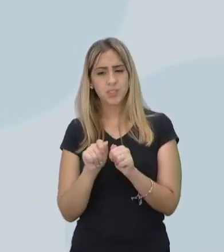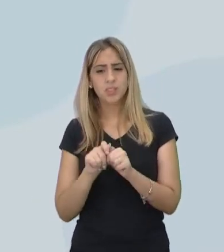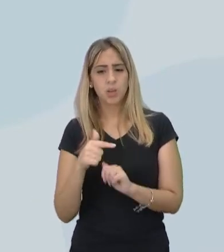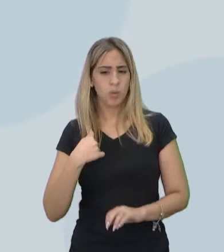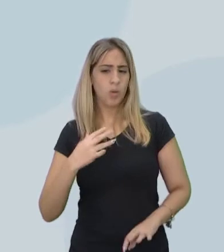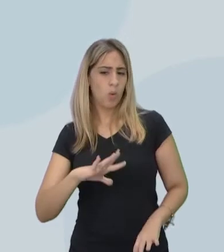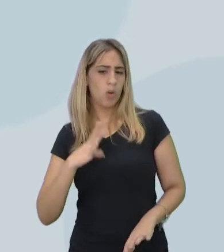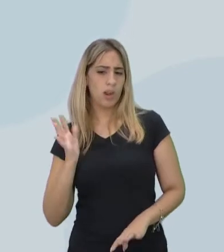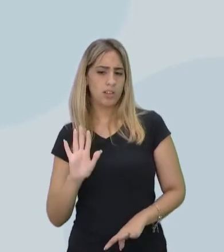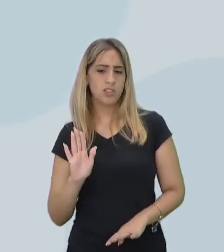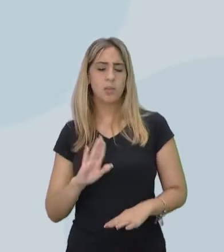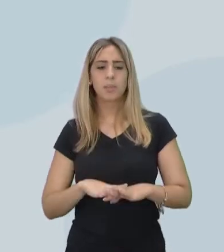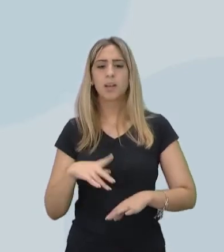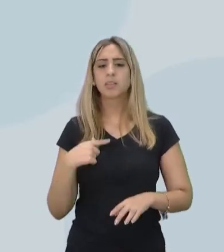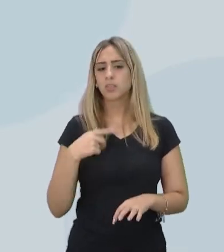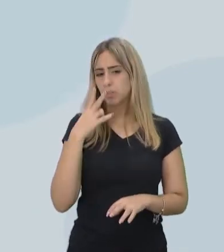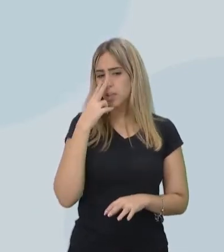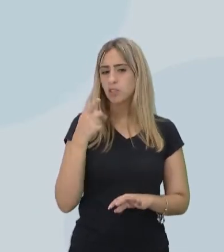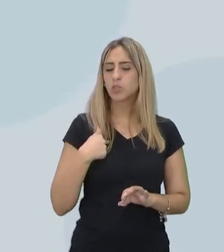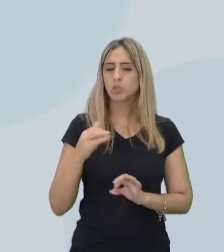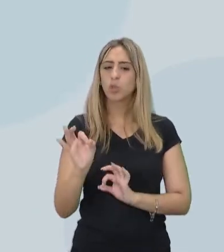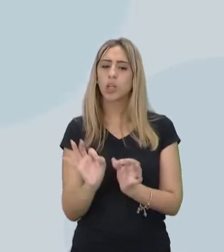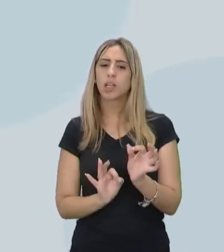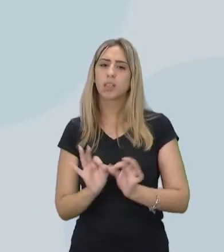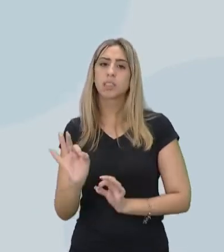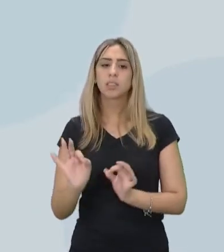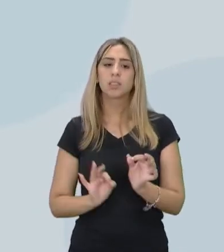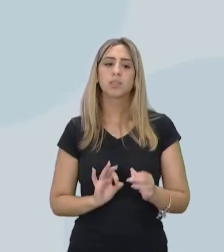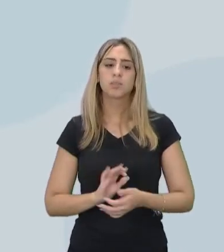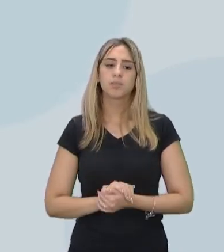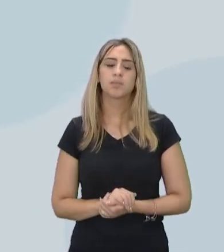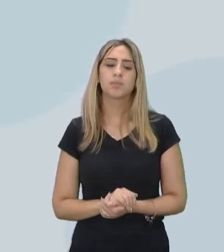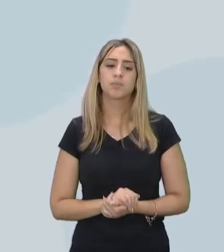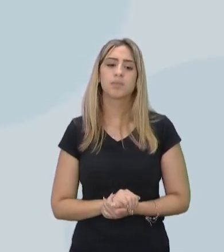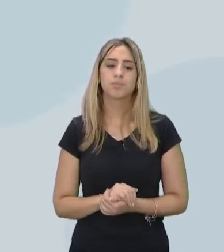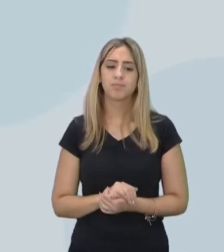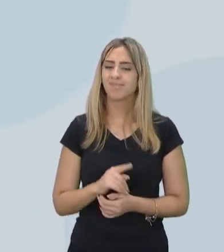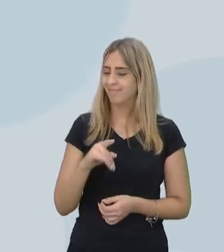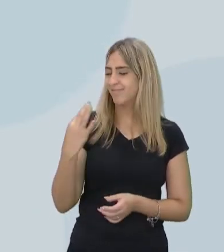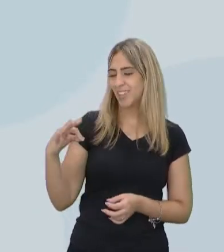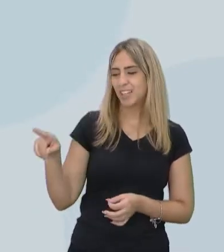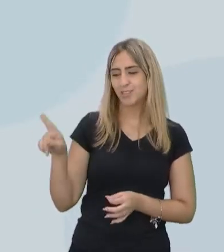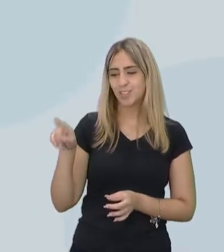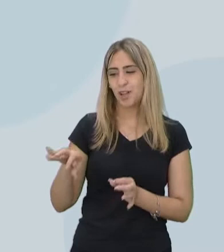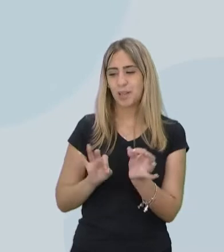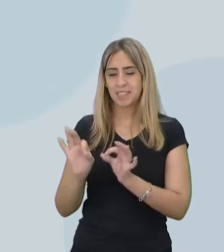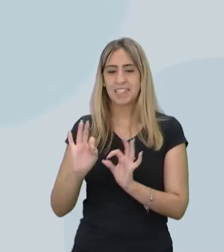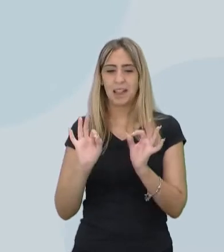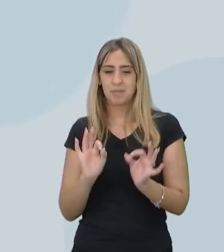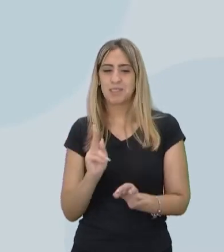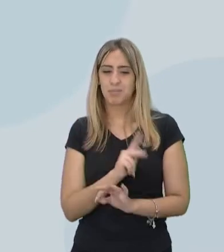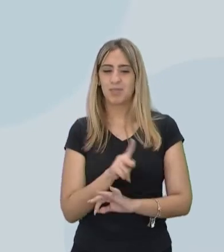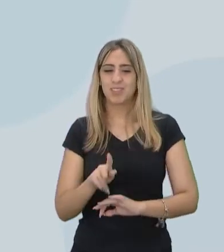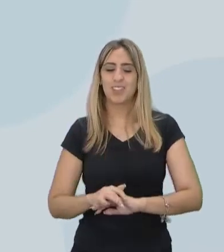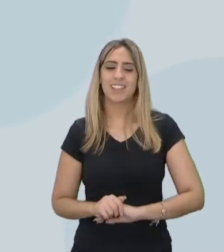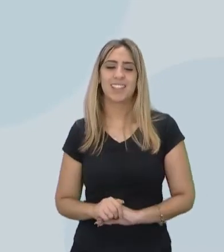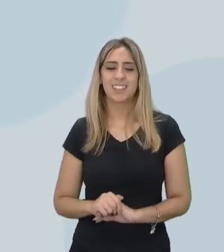tenho coragem. Mas eu acho que eu sou organizada. Organizada também. Isso você é mesmo. Isso Agora, daqui é essa